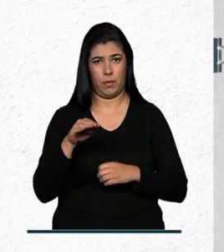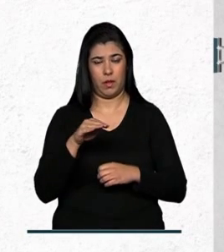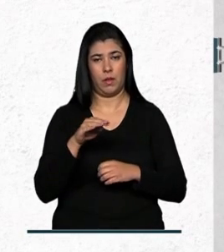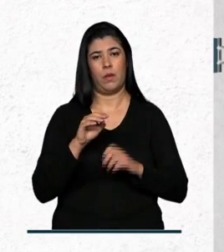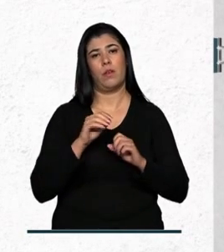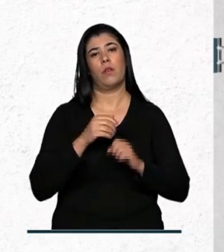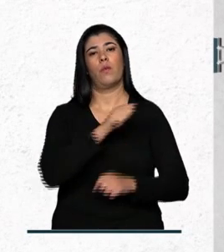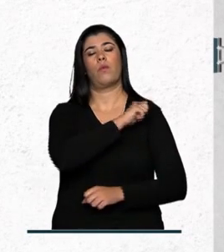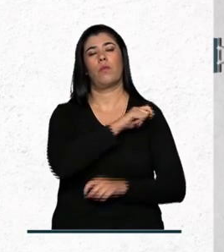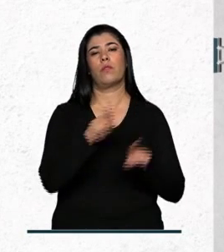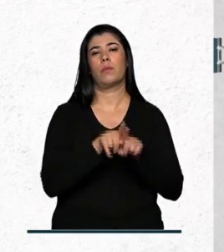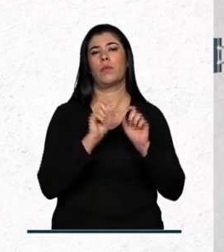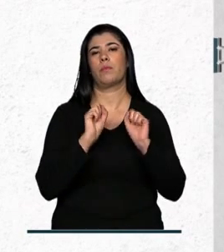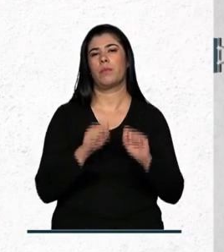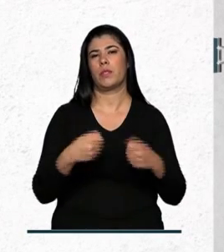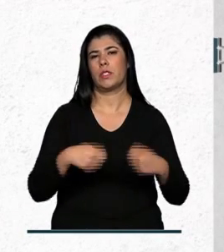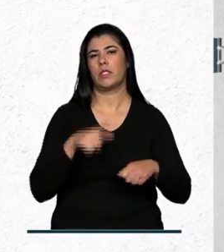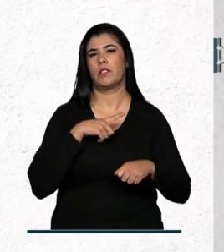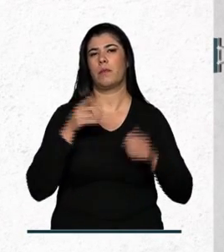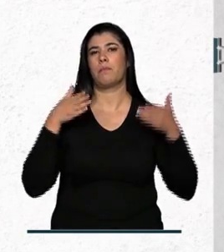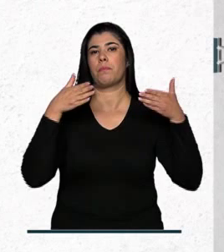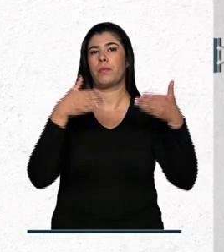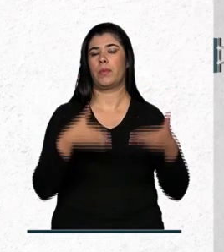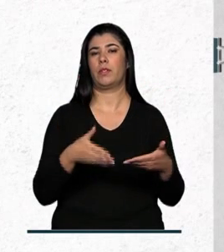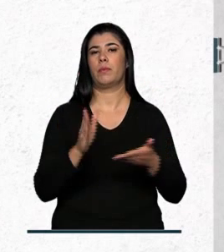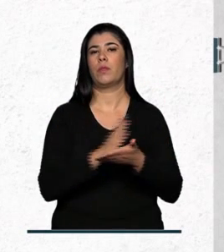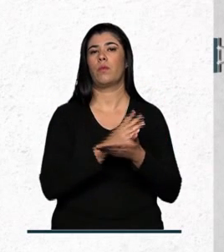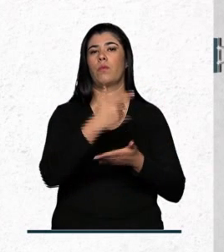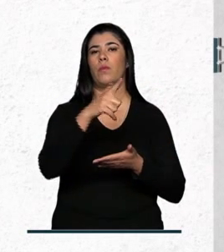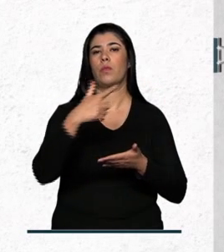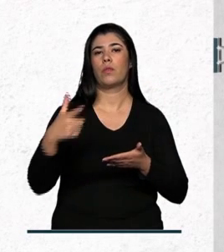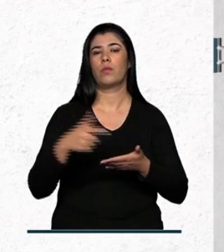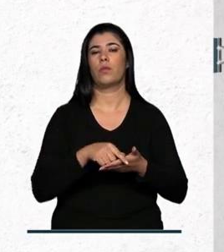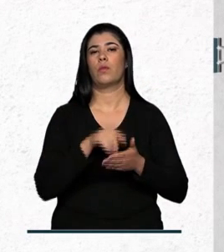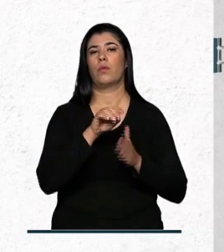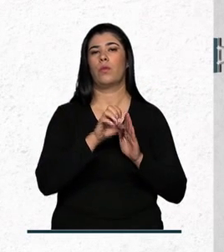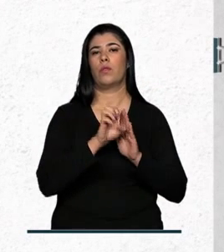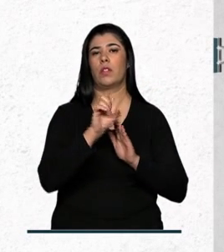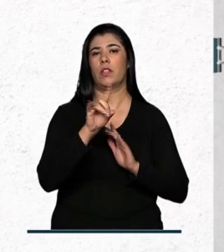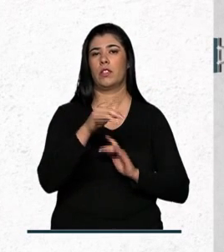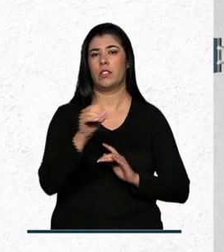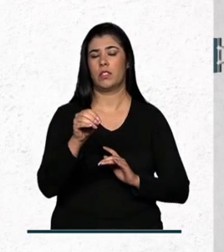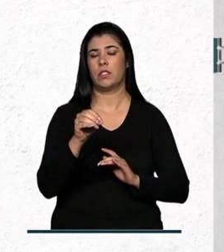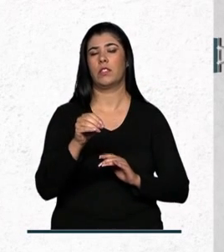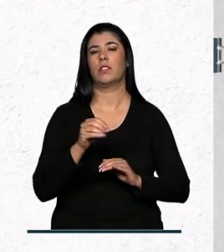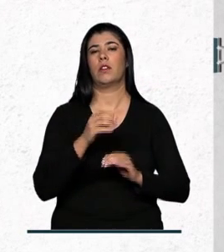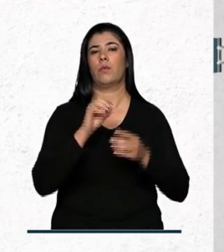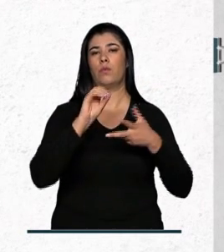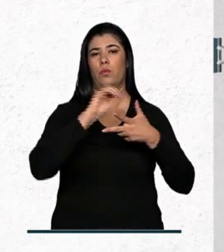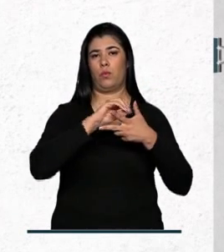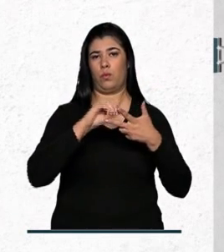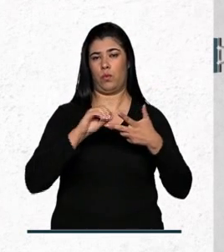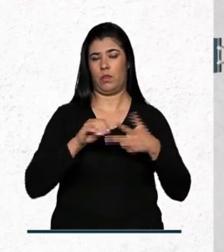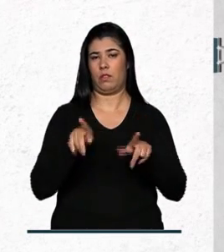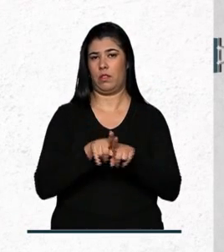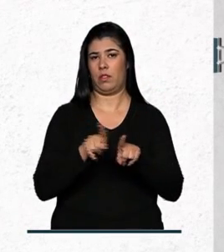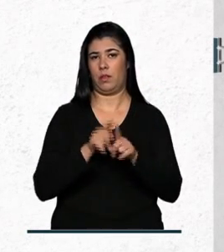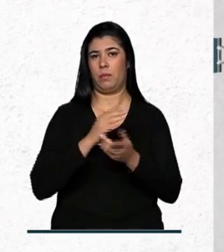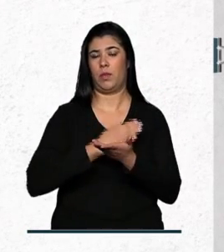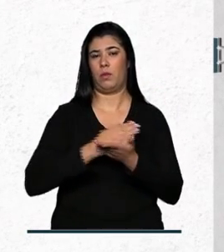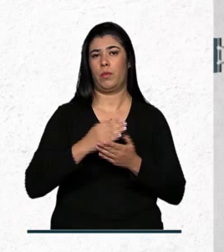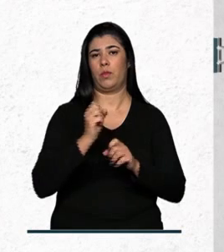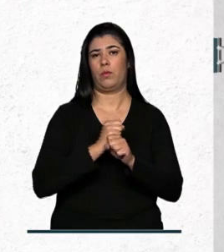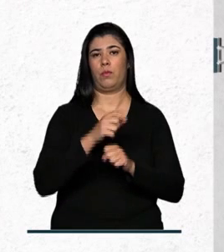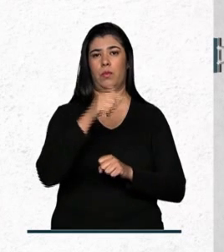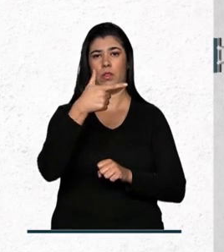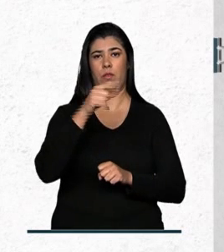O estudante também precisa ter participado de alguma das edições do Exame Nacional do Ensino Médio, Enem, a partir de